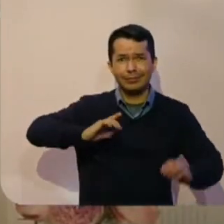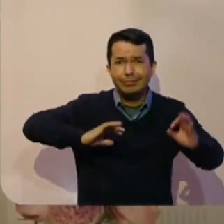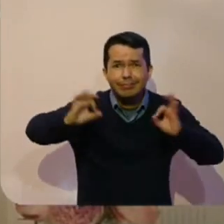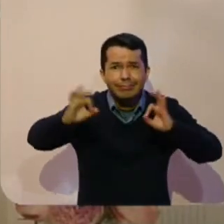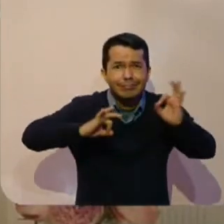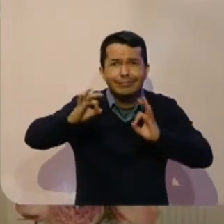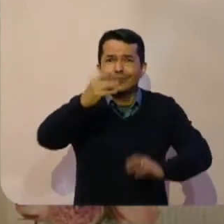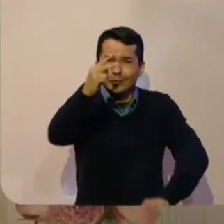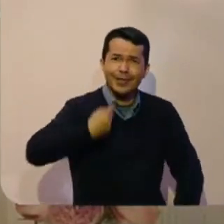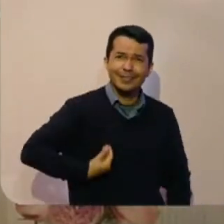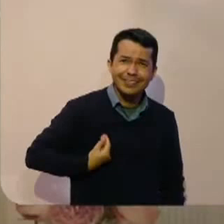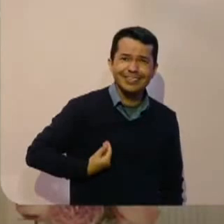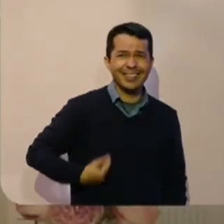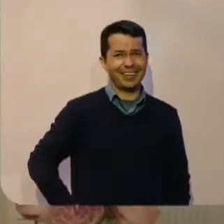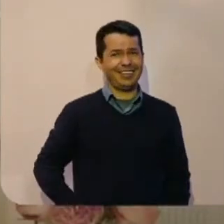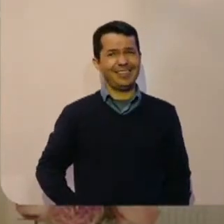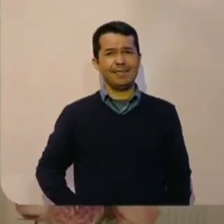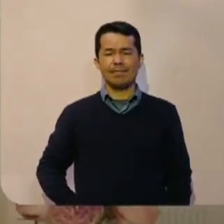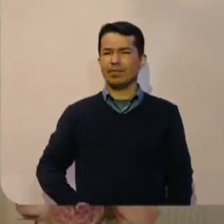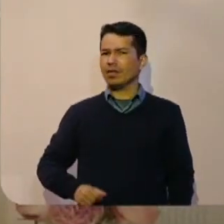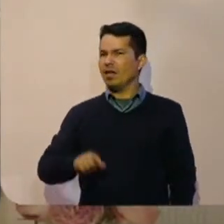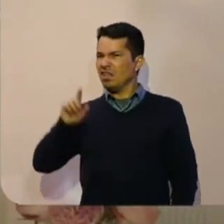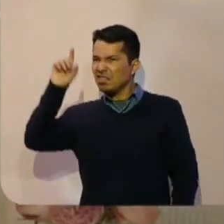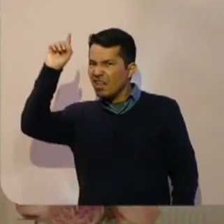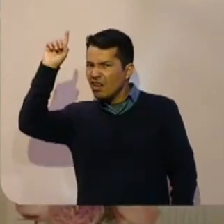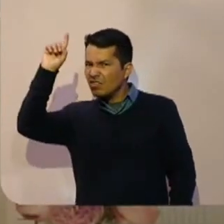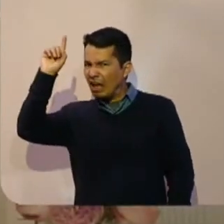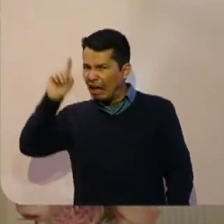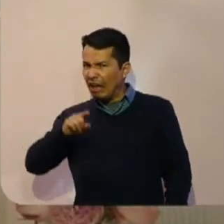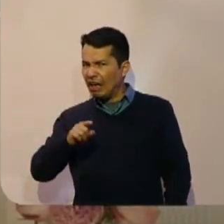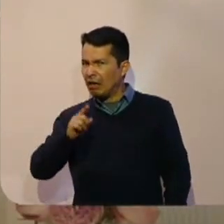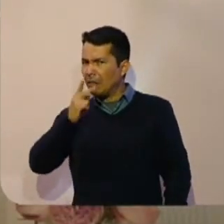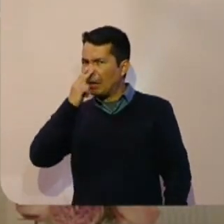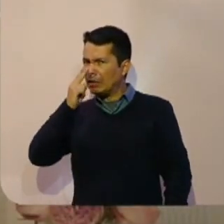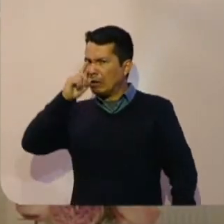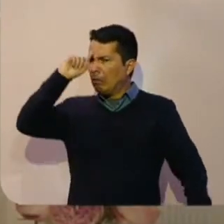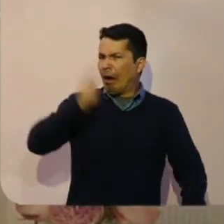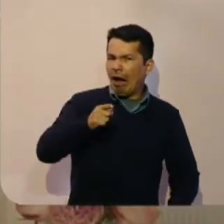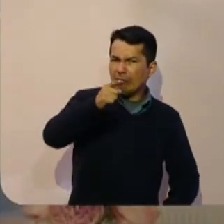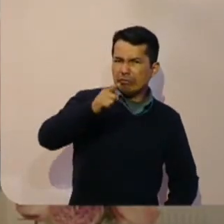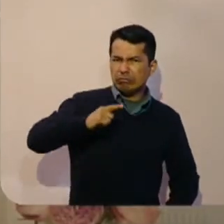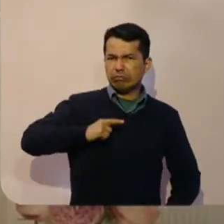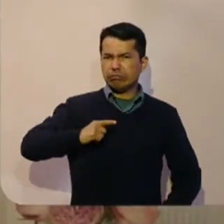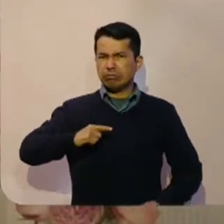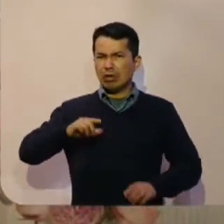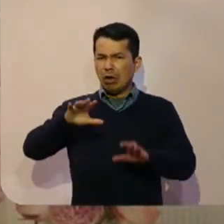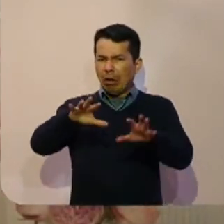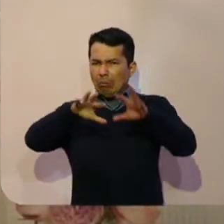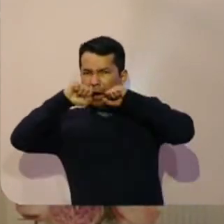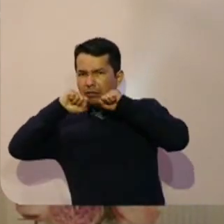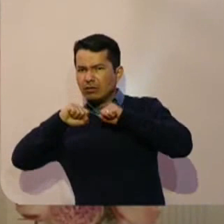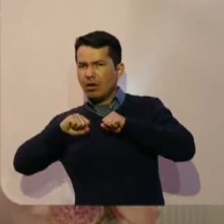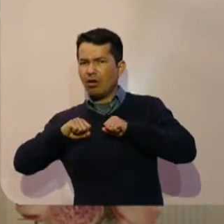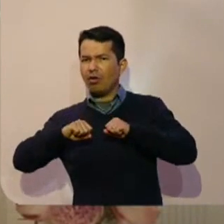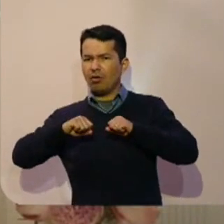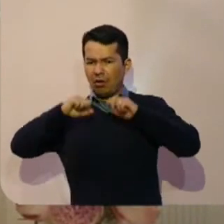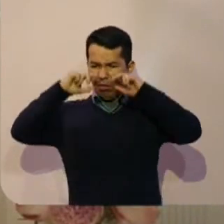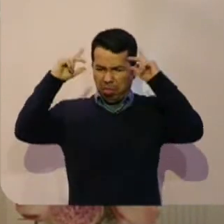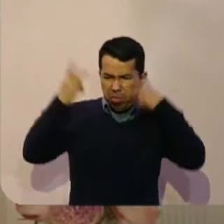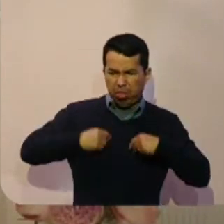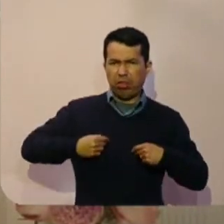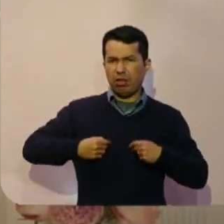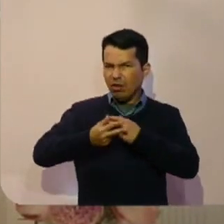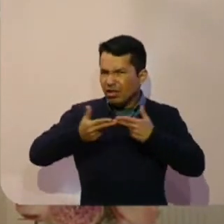não é desgraça, não. Não é uma urucubaca que vai vir na tua cabeça, não, sobre a tua cabeça. É graça poderosa